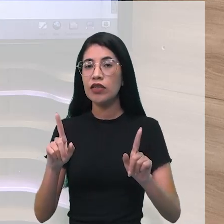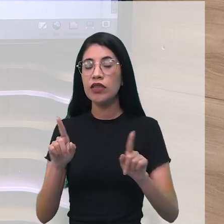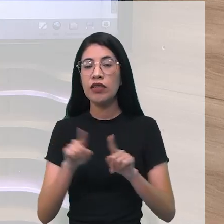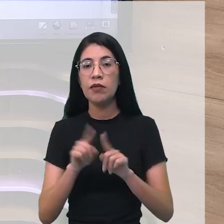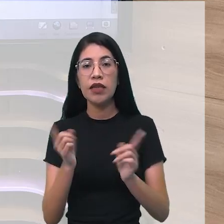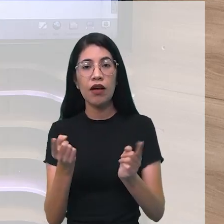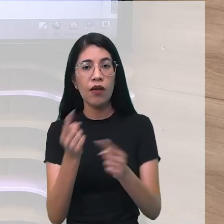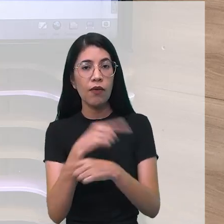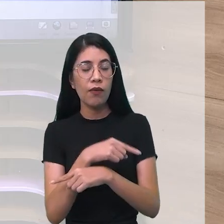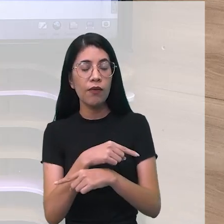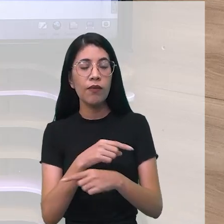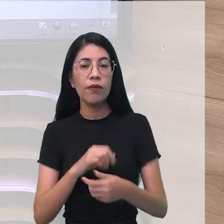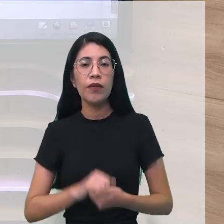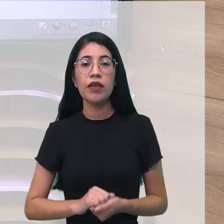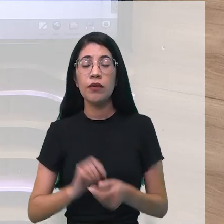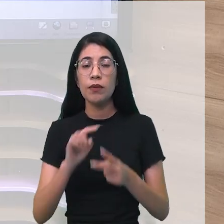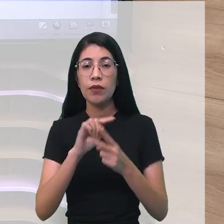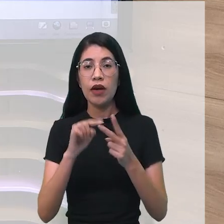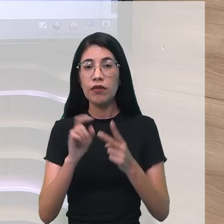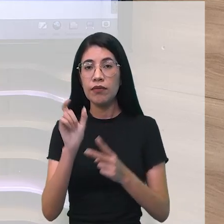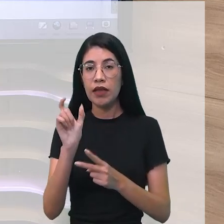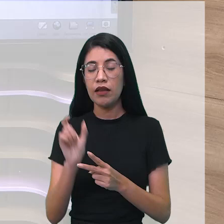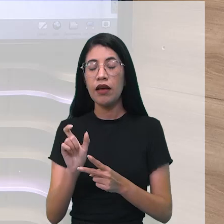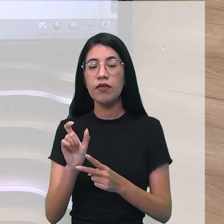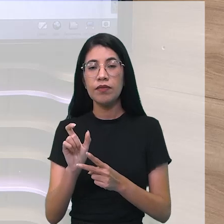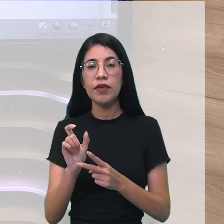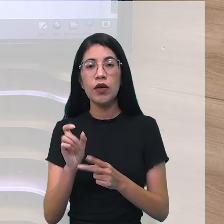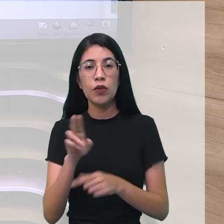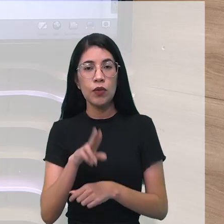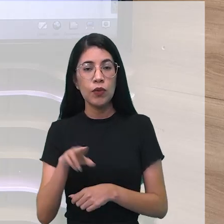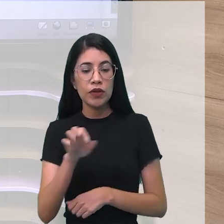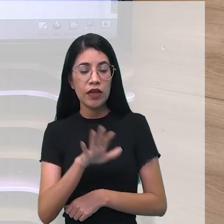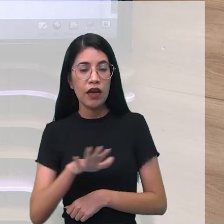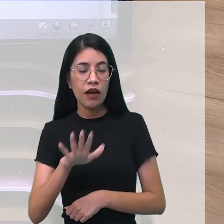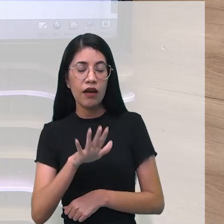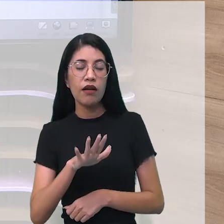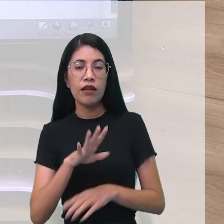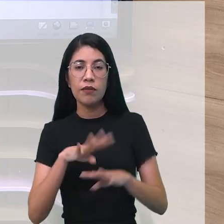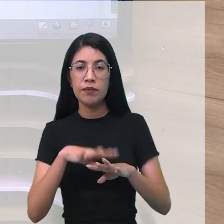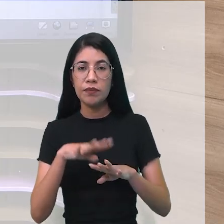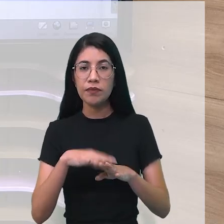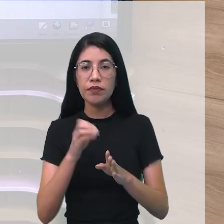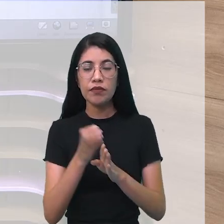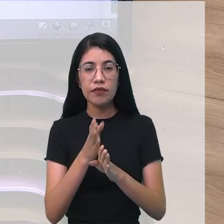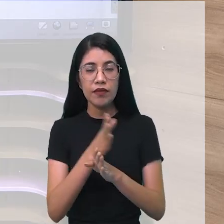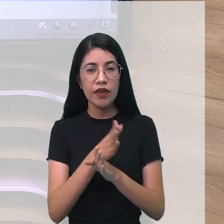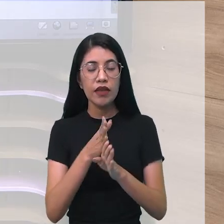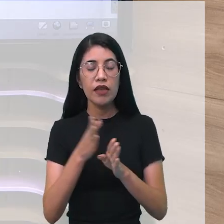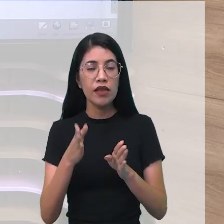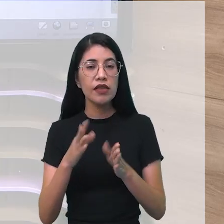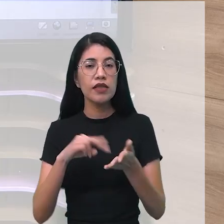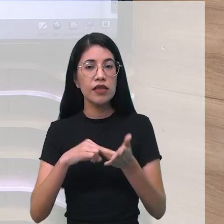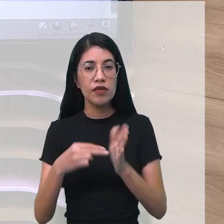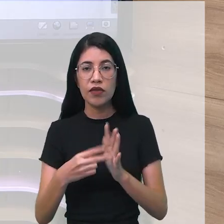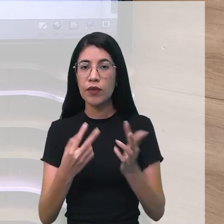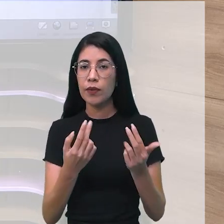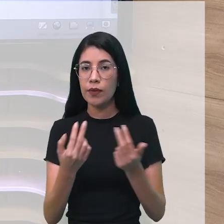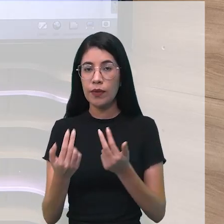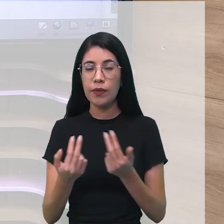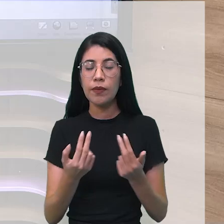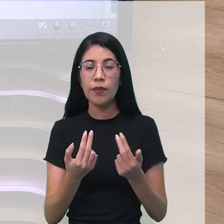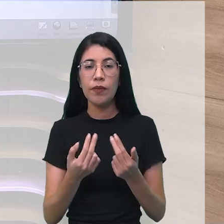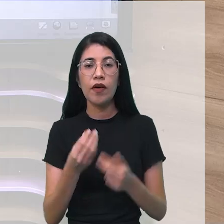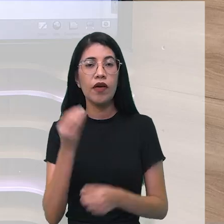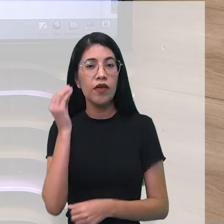contrário, tá? Então, essas duas palavrinhas aí na matemática, no conjunto dos números inteiros, eles possuem o mesmo significado.